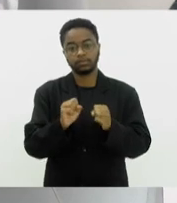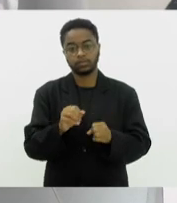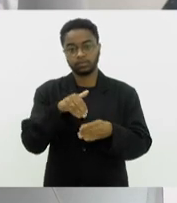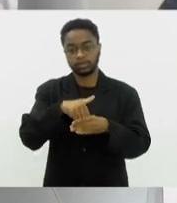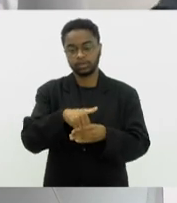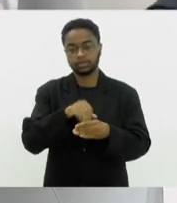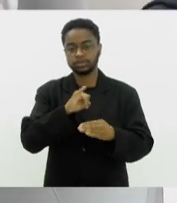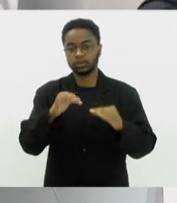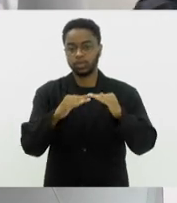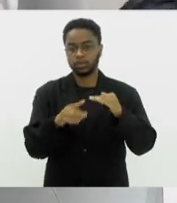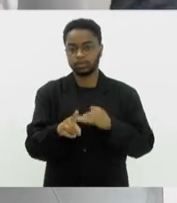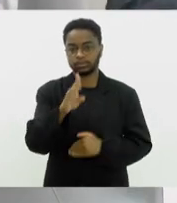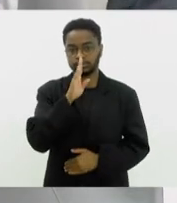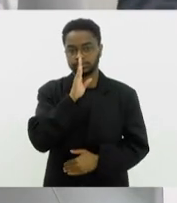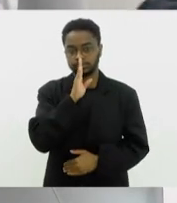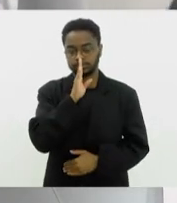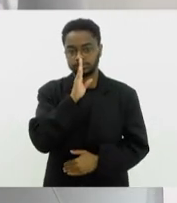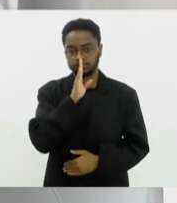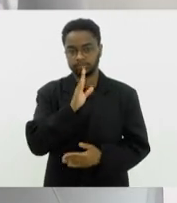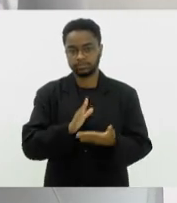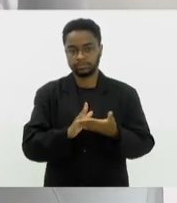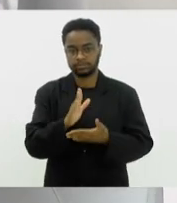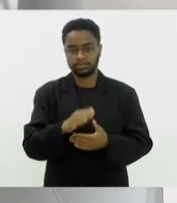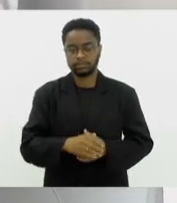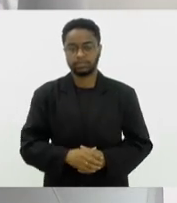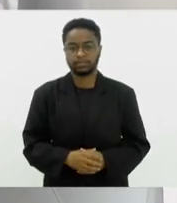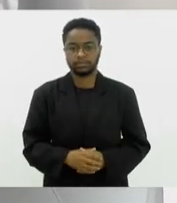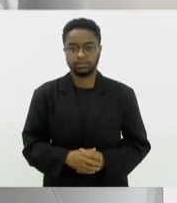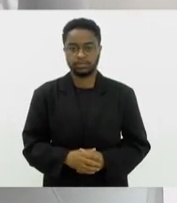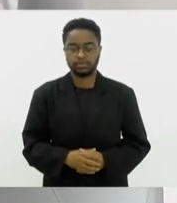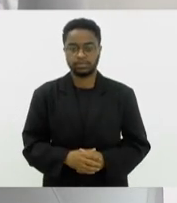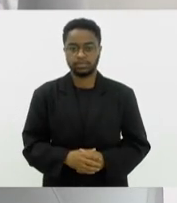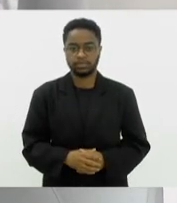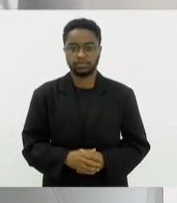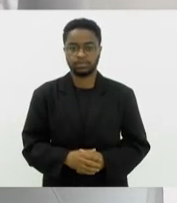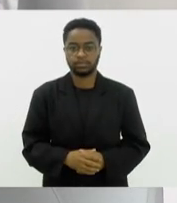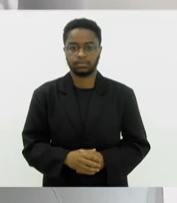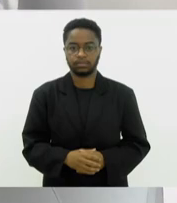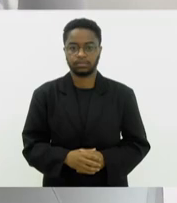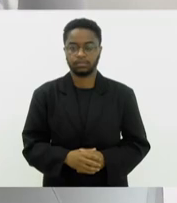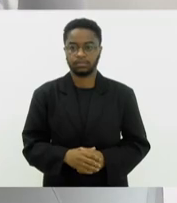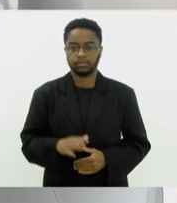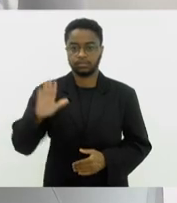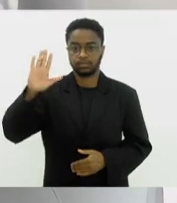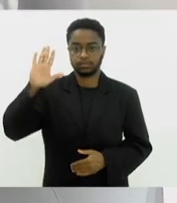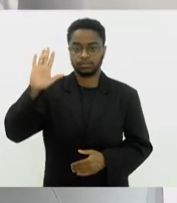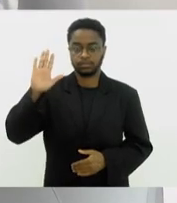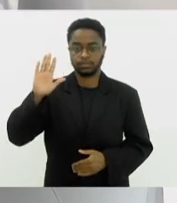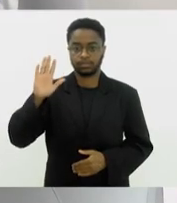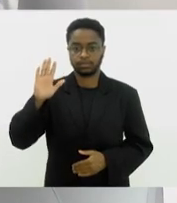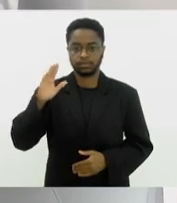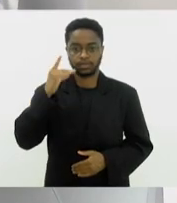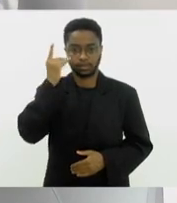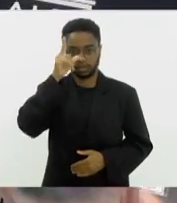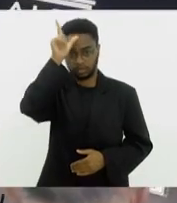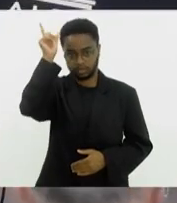Em votação, senhores que aprovam, permaneçam como estão, aprovado. Passo ao Presidente, item... Pois não, deputado Luiz Paulo.